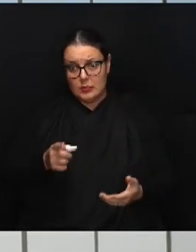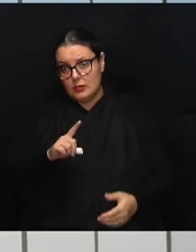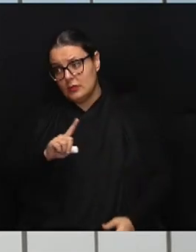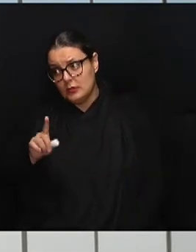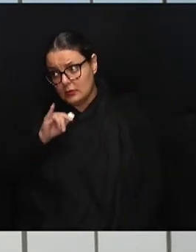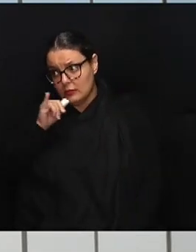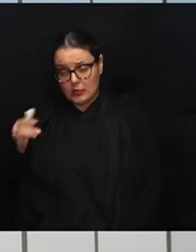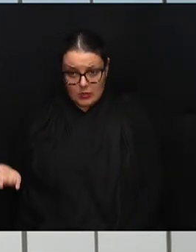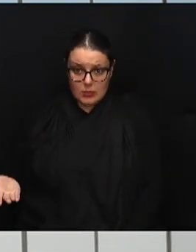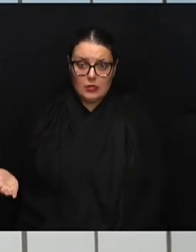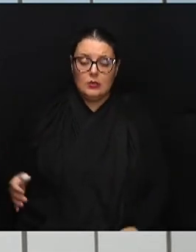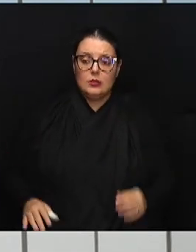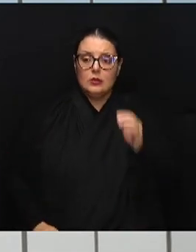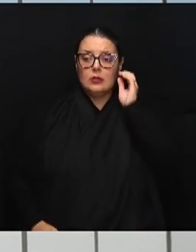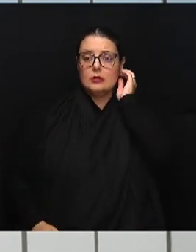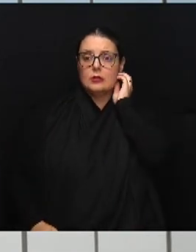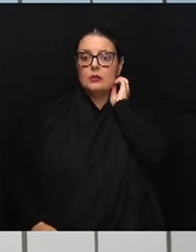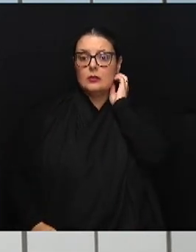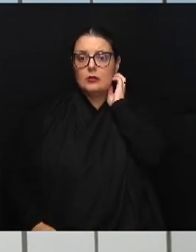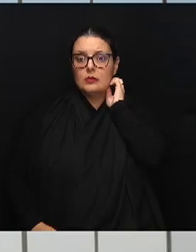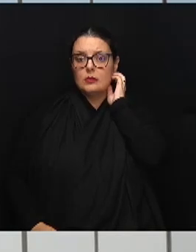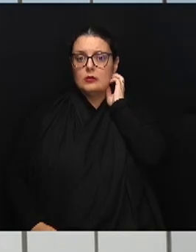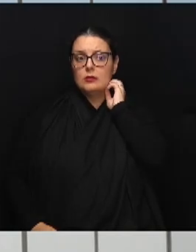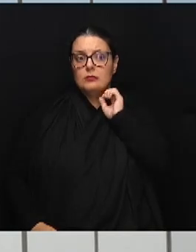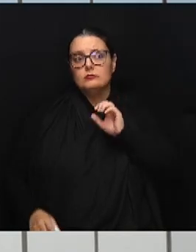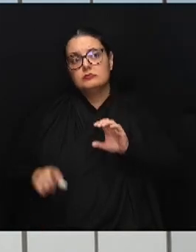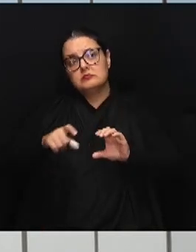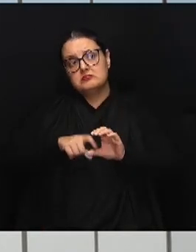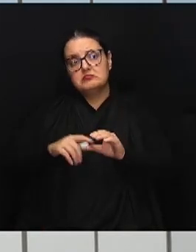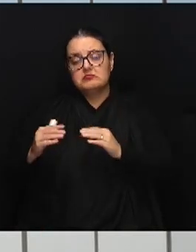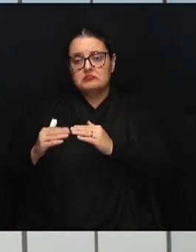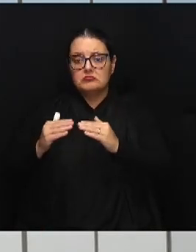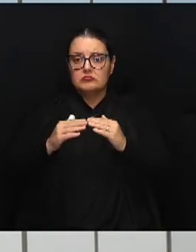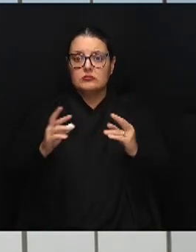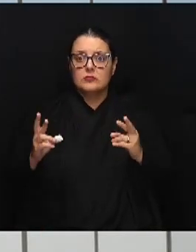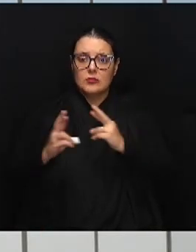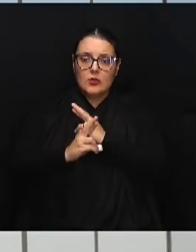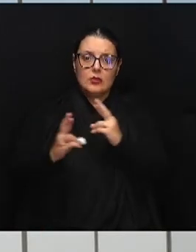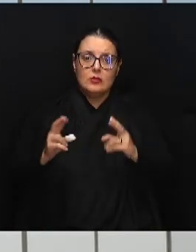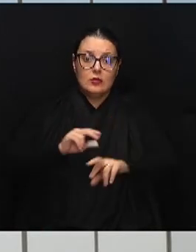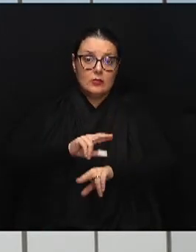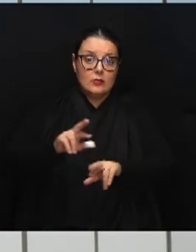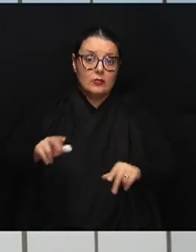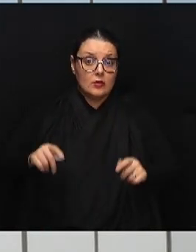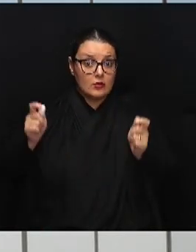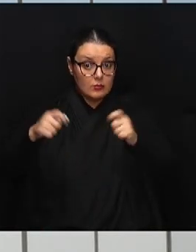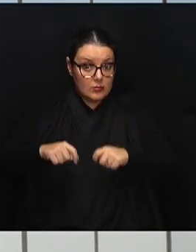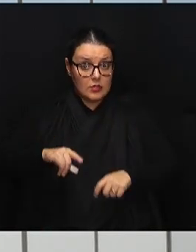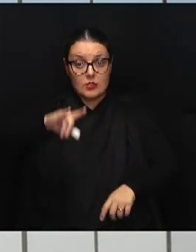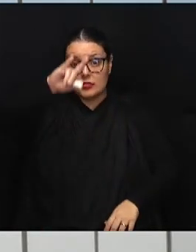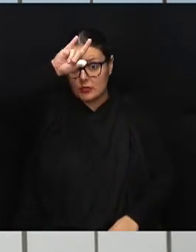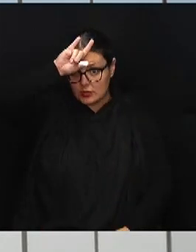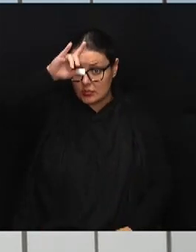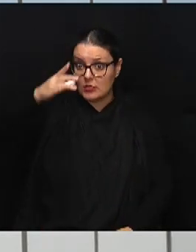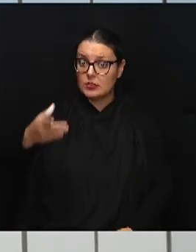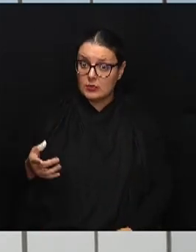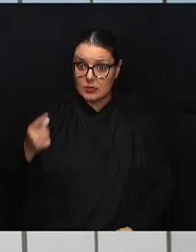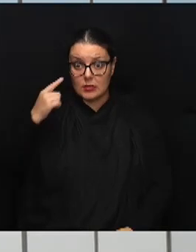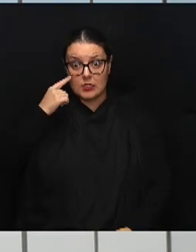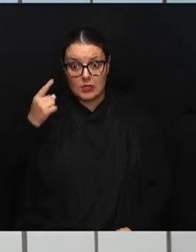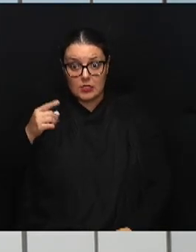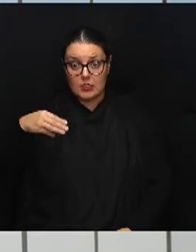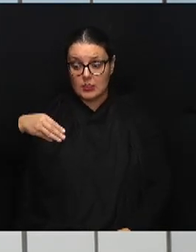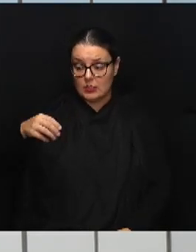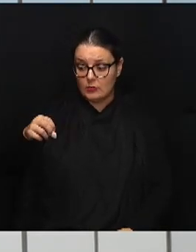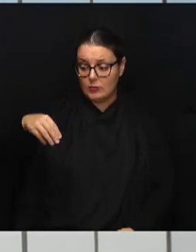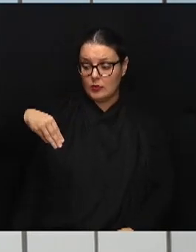ciente. Então, dependendo dos acordos que nós temos na relação, você tem várias possibilidades de traição. A ideia da não